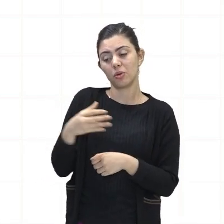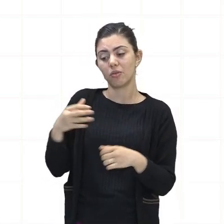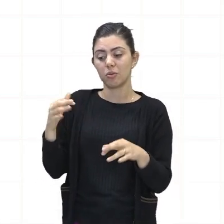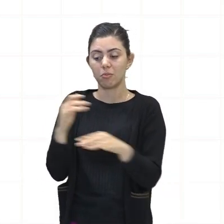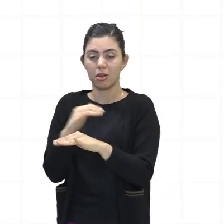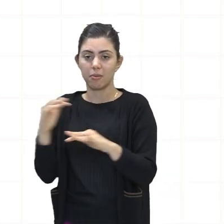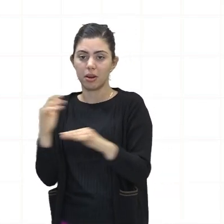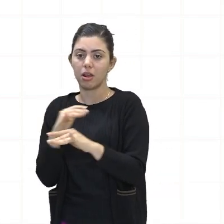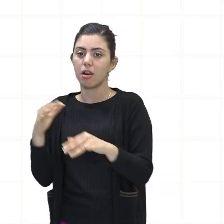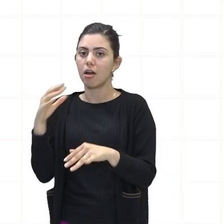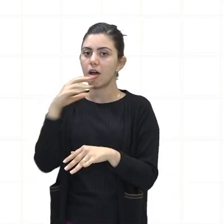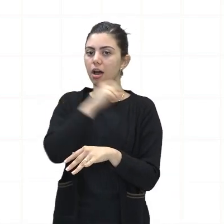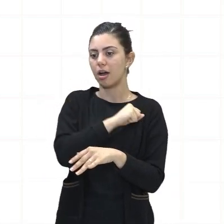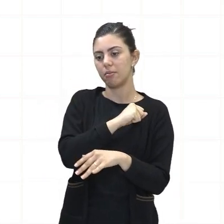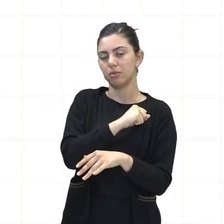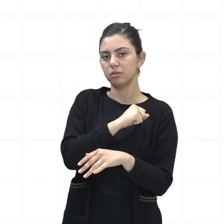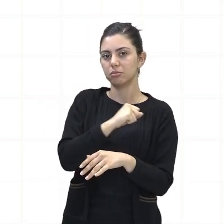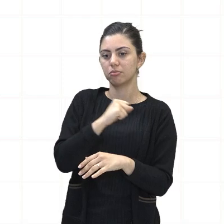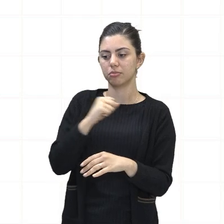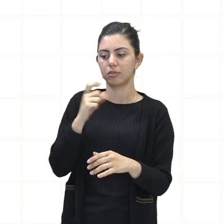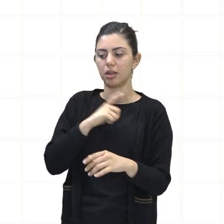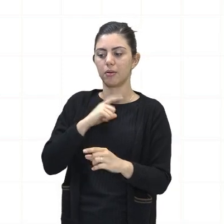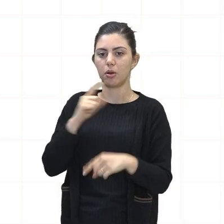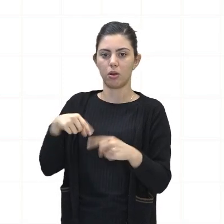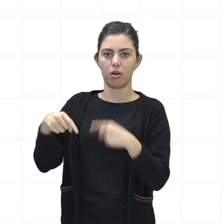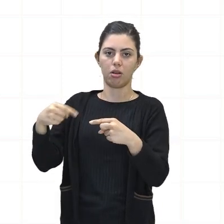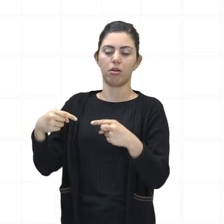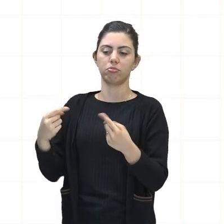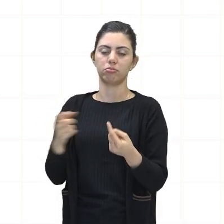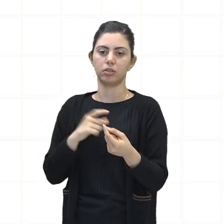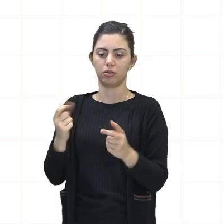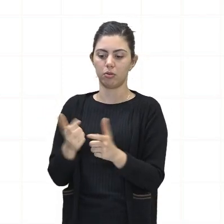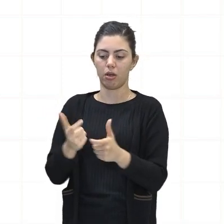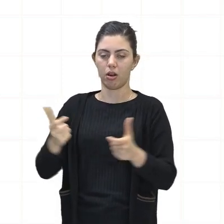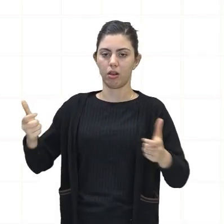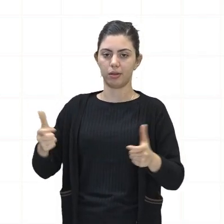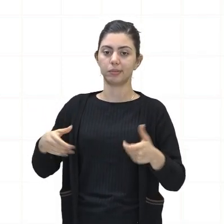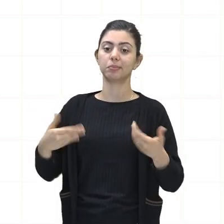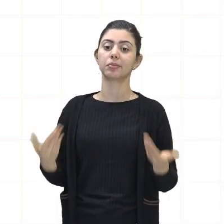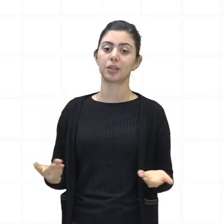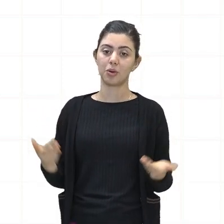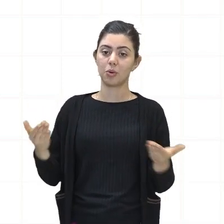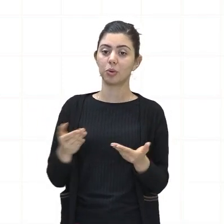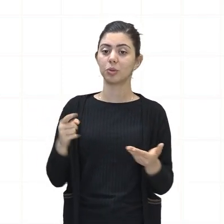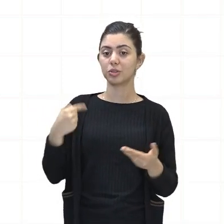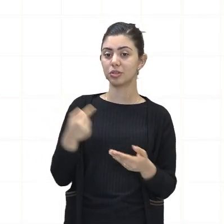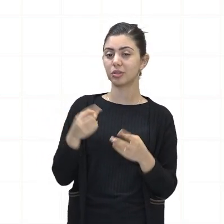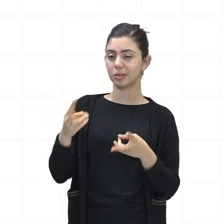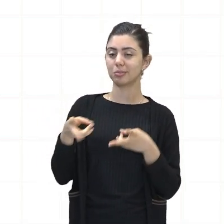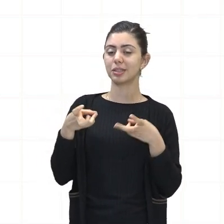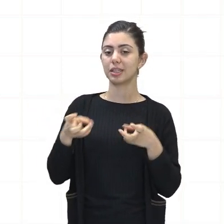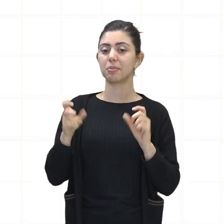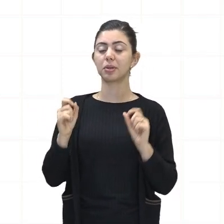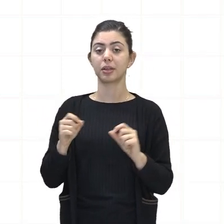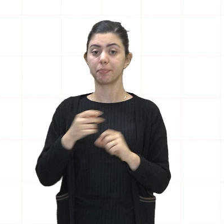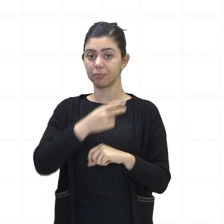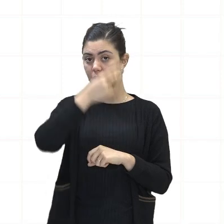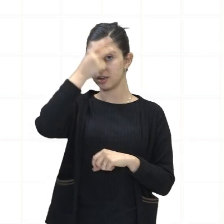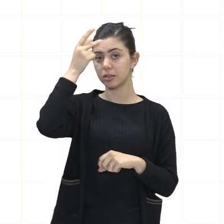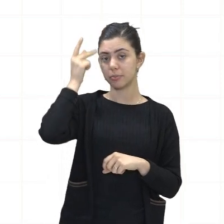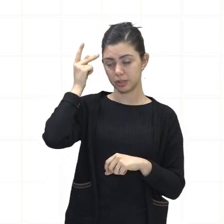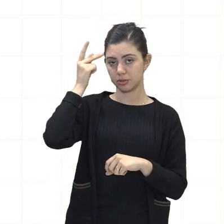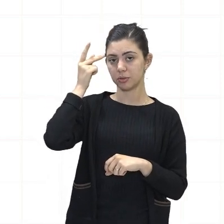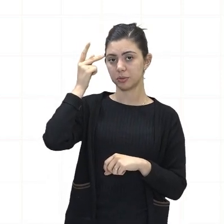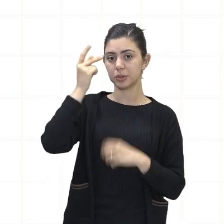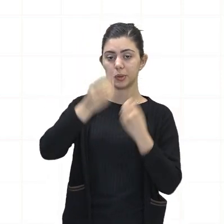muito rápida, muito acelerada. É por isso que hoje em dia a gente vê que a grande maioria das pessoas, na